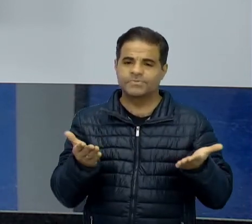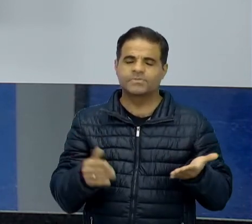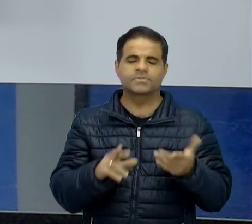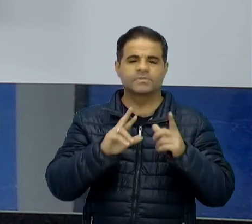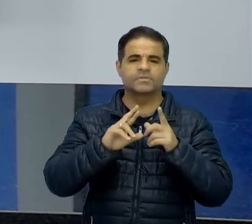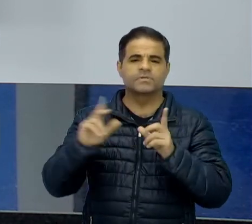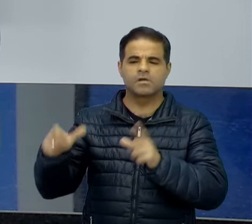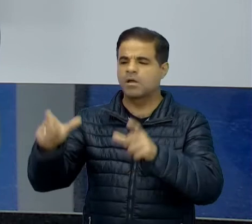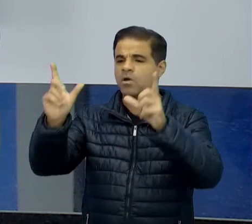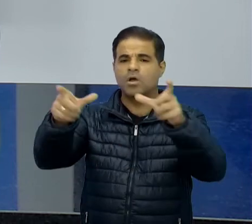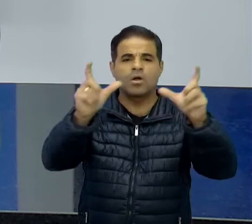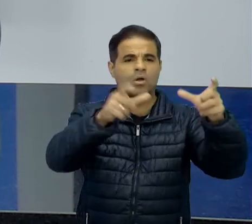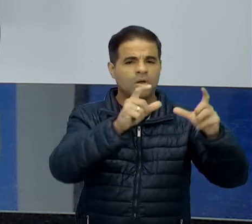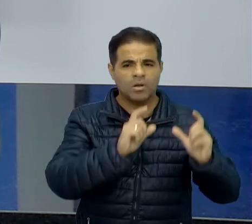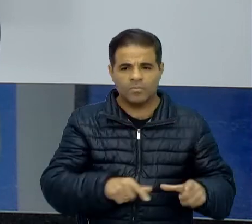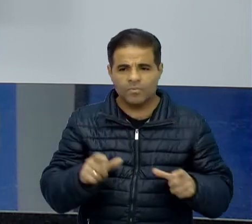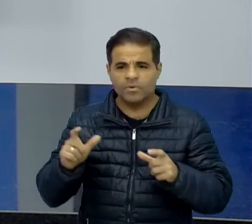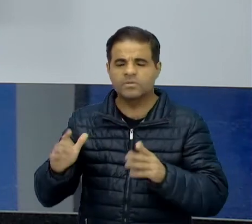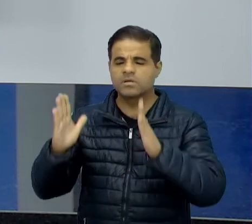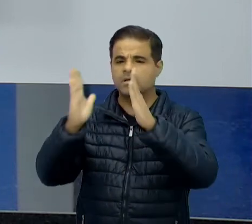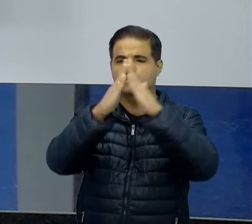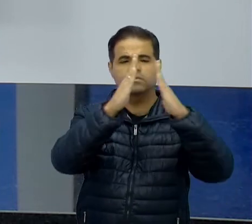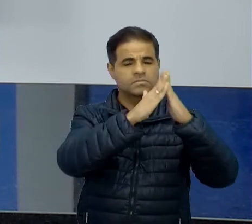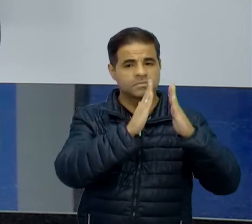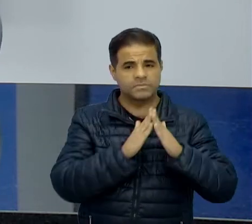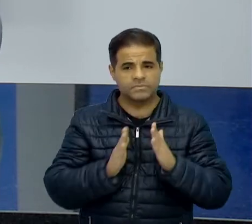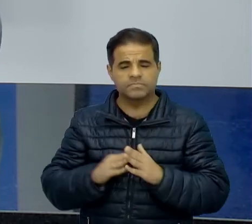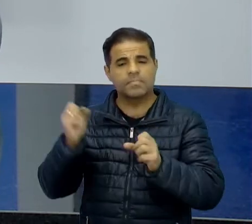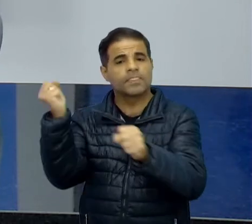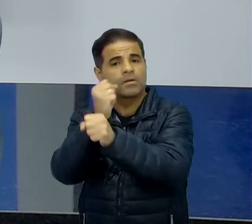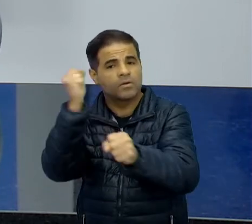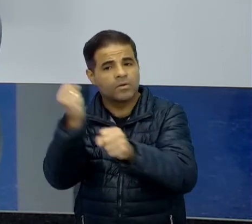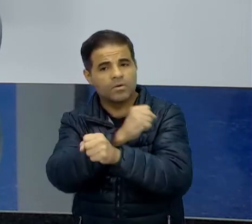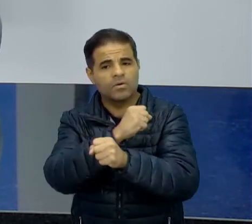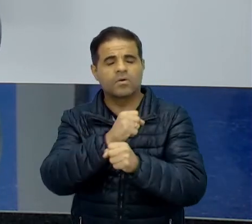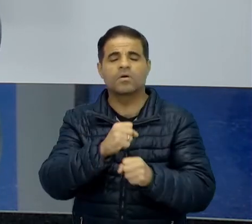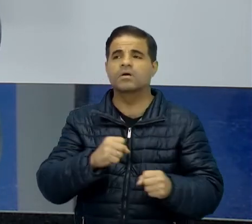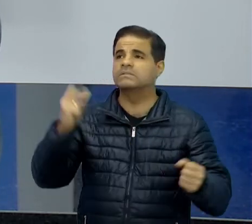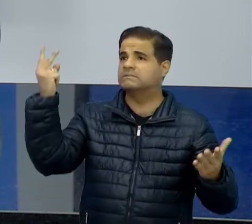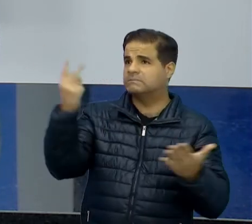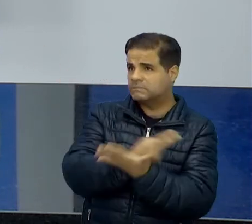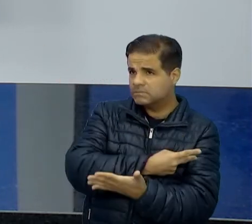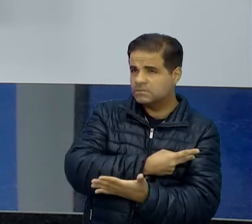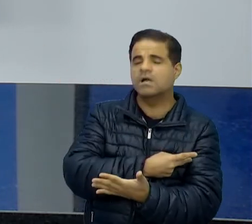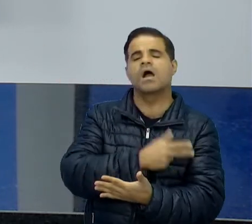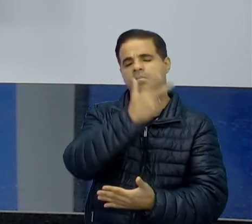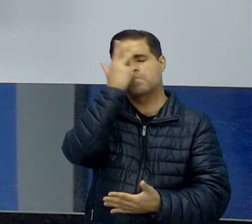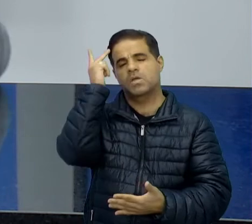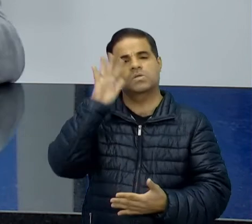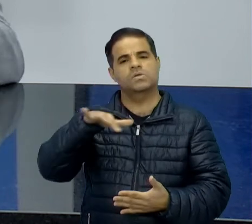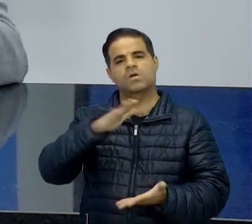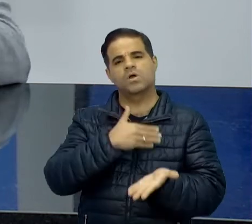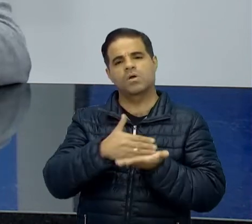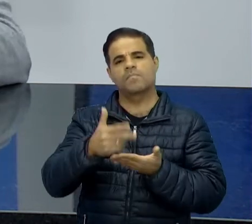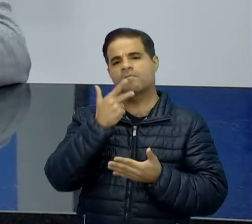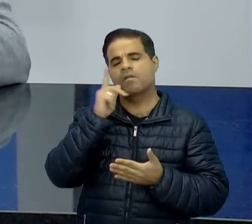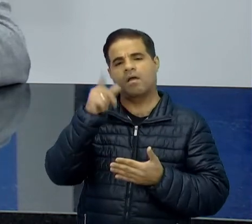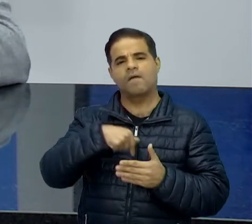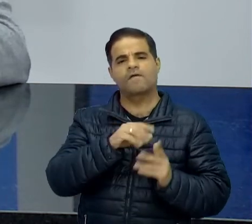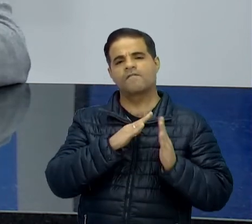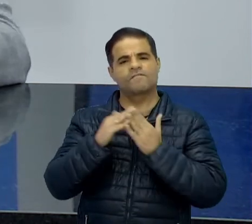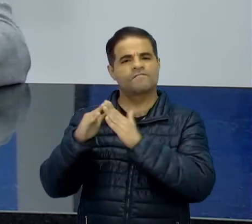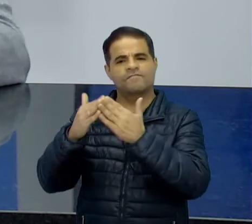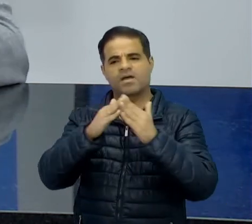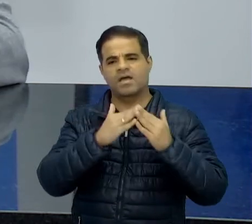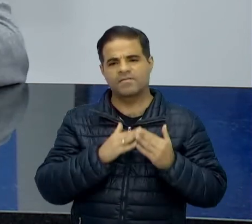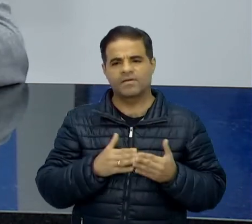vários locais, quando a gente tinha essas casas construídas de maneira ilegal nos morros, as pessoas começaram a chamar de favela,